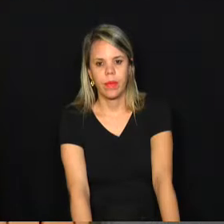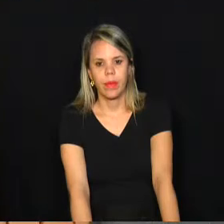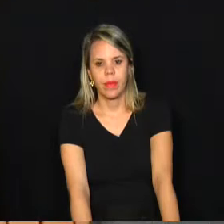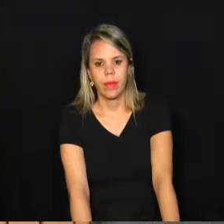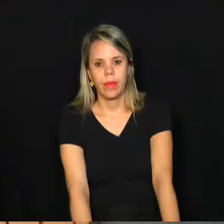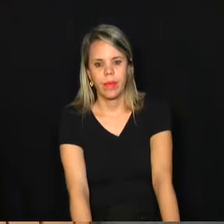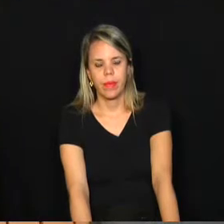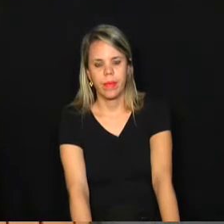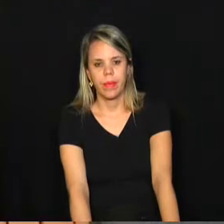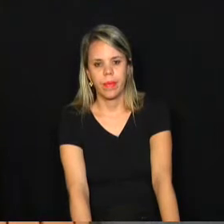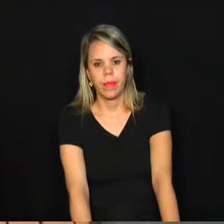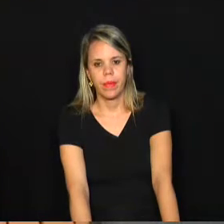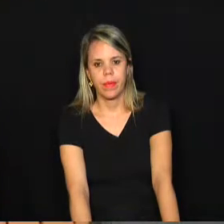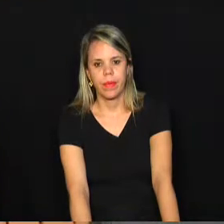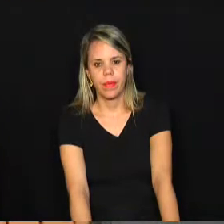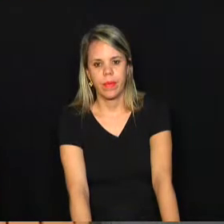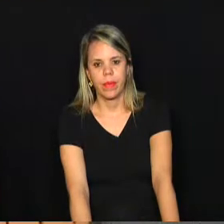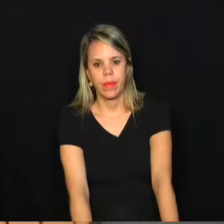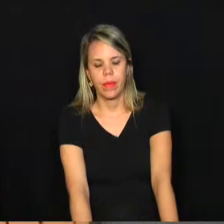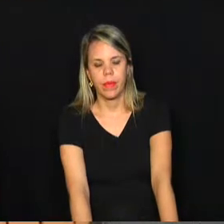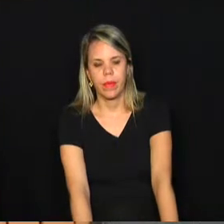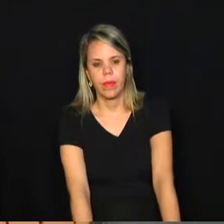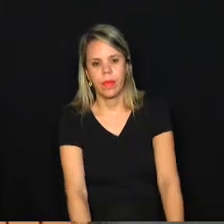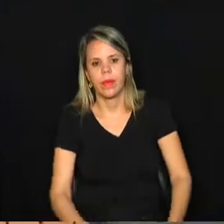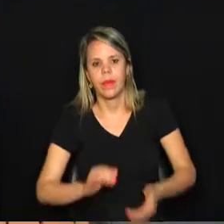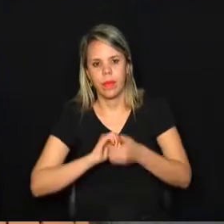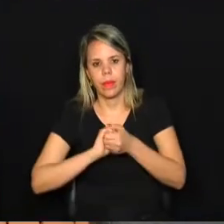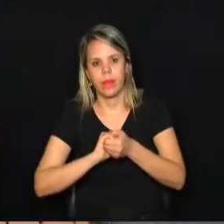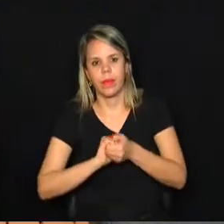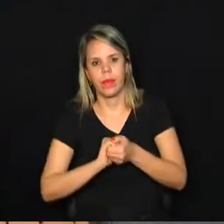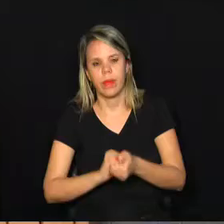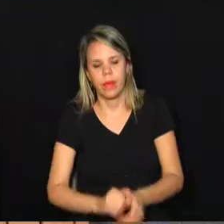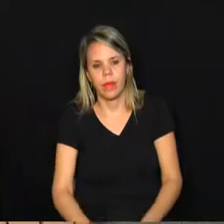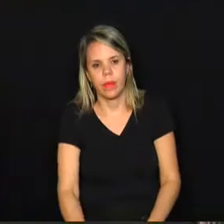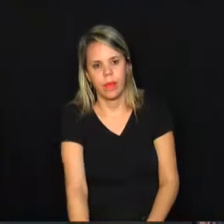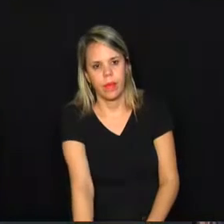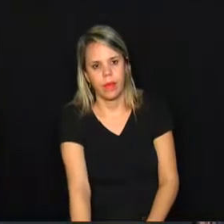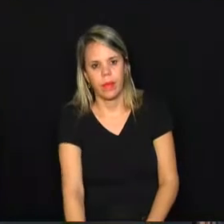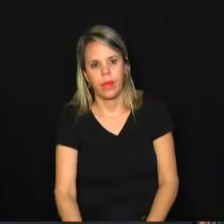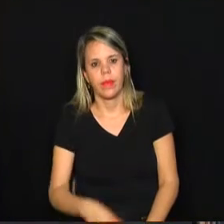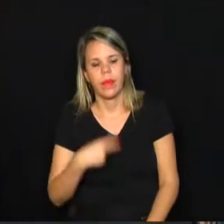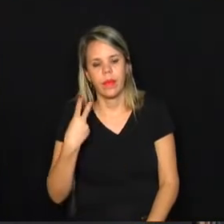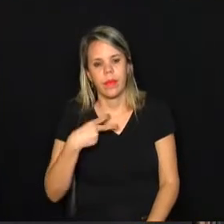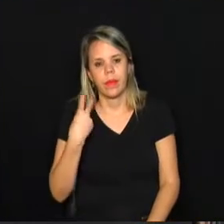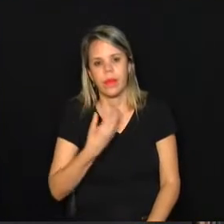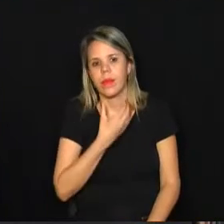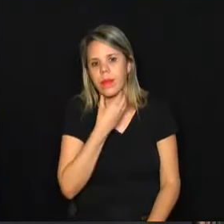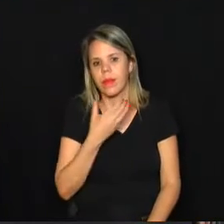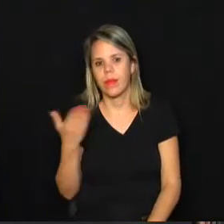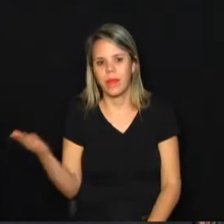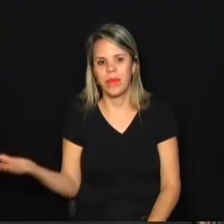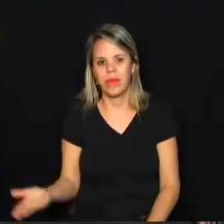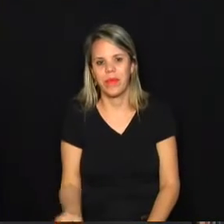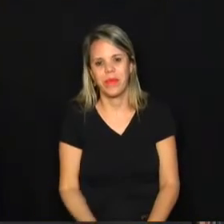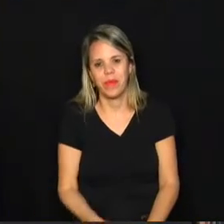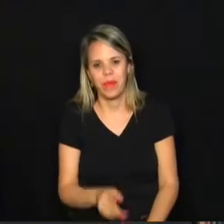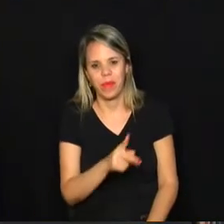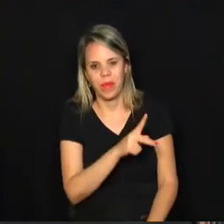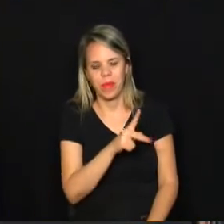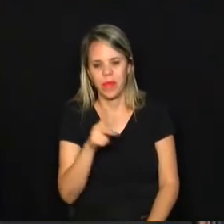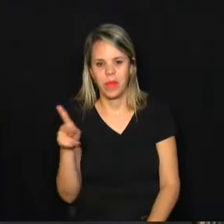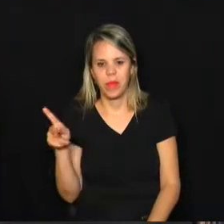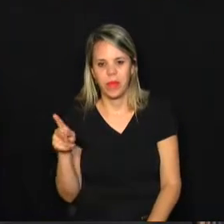aí. Ok. Bem, cumprimentar primeiro o vereador Carlos Luiz, que preside